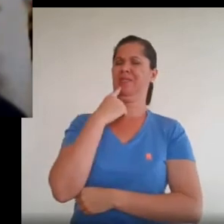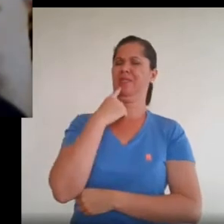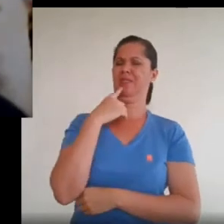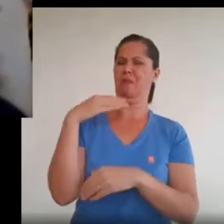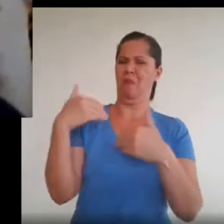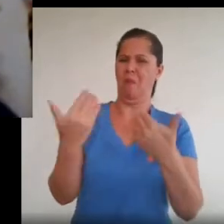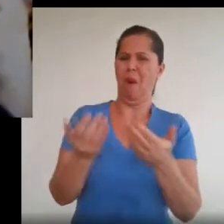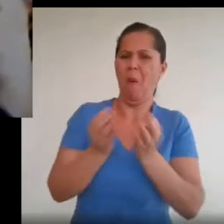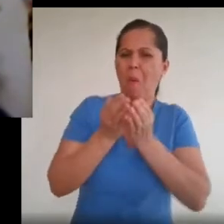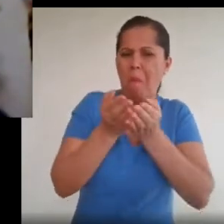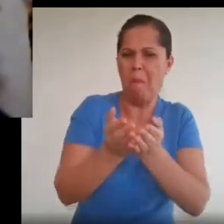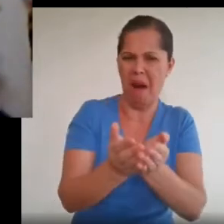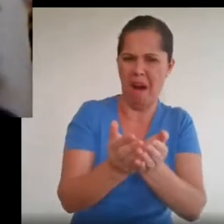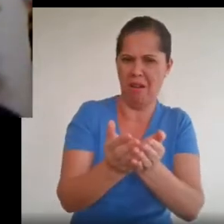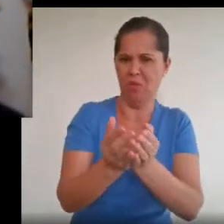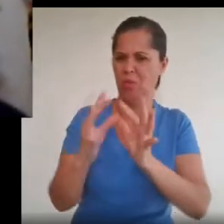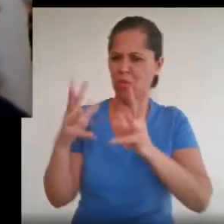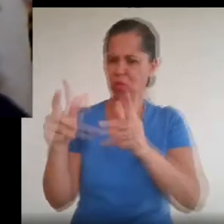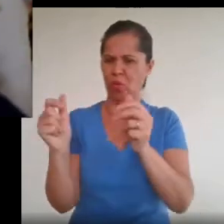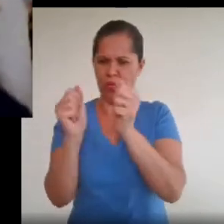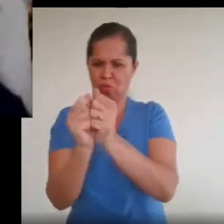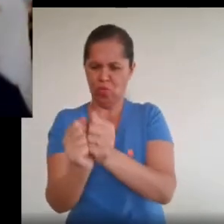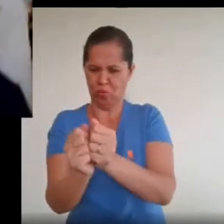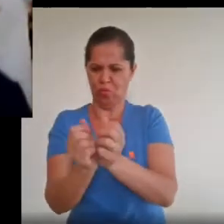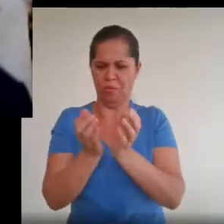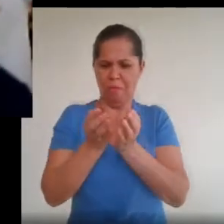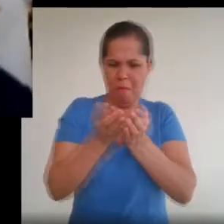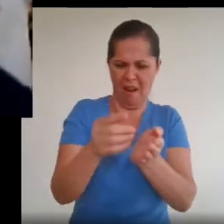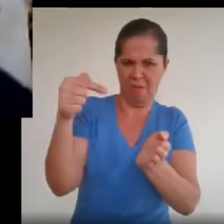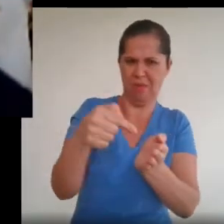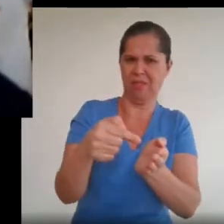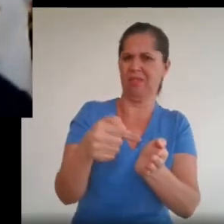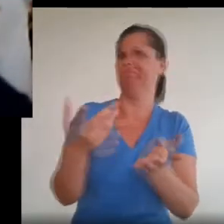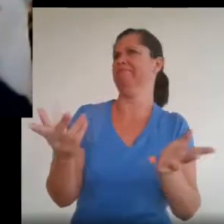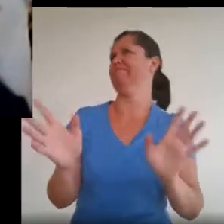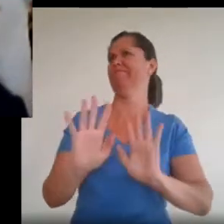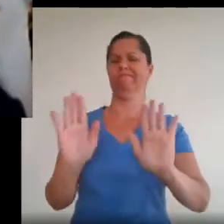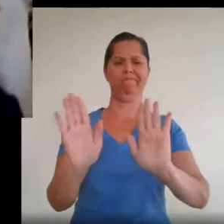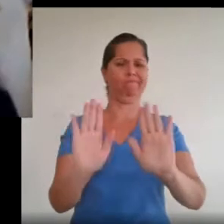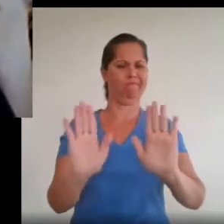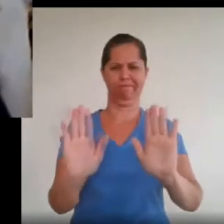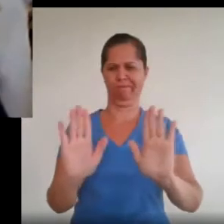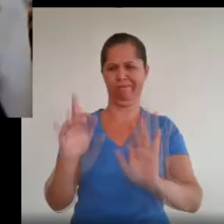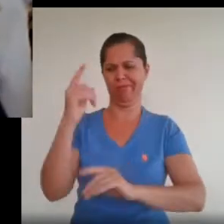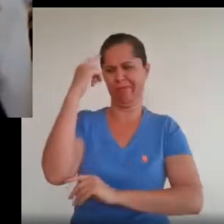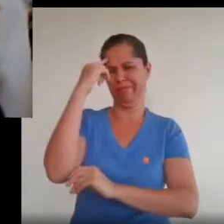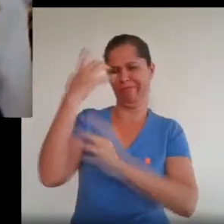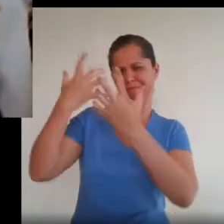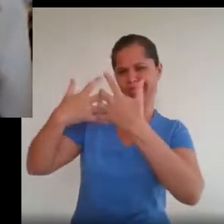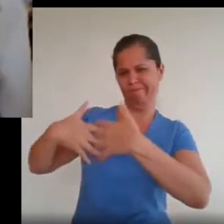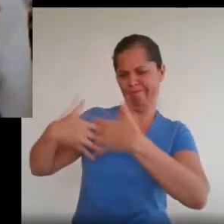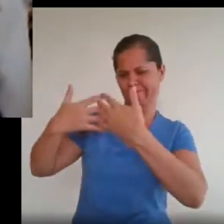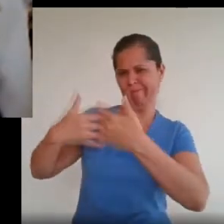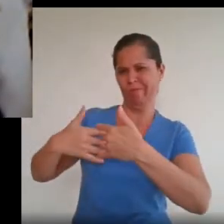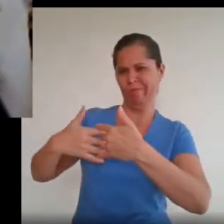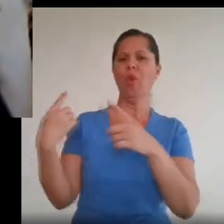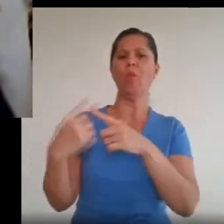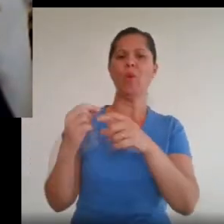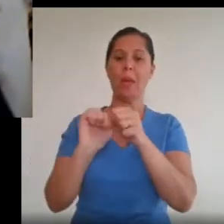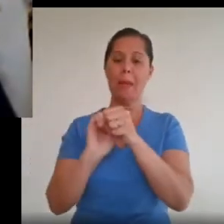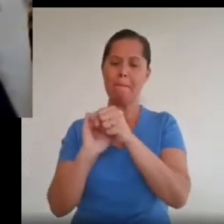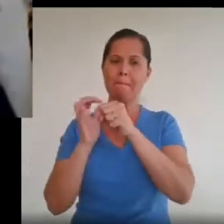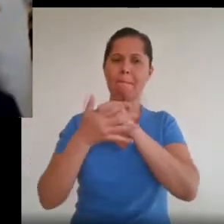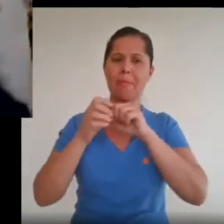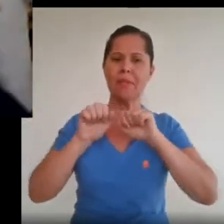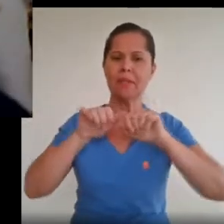qual barco? E que mesmo barco é este? E porque as pessoas diziam que a pandemia afetava